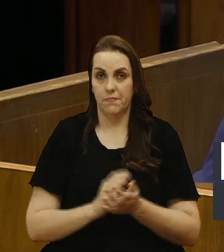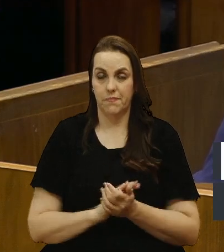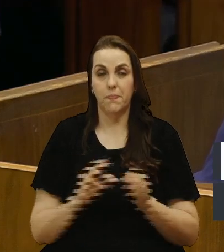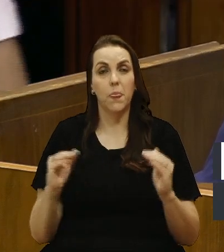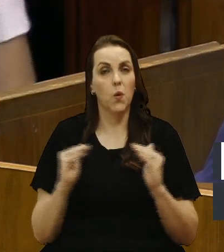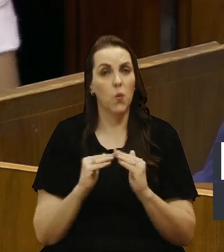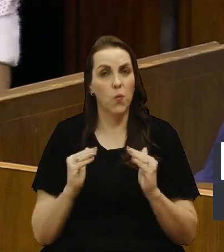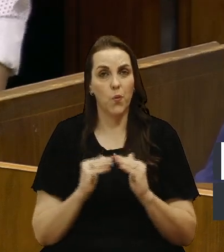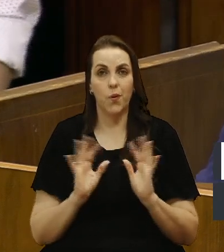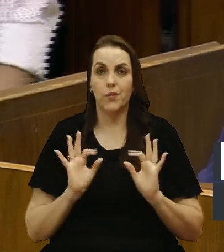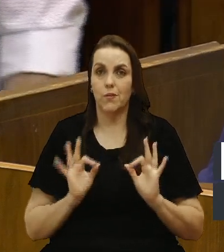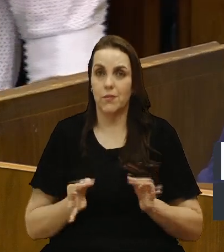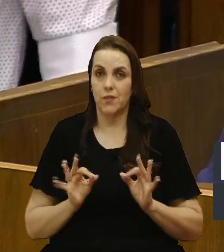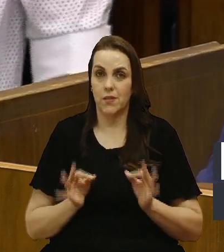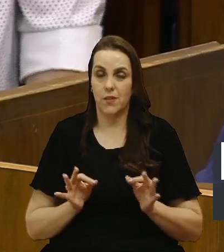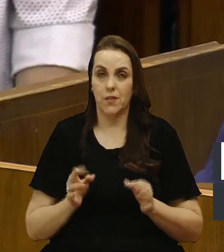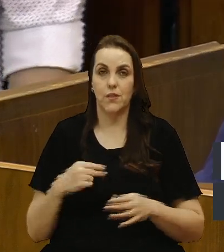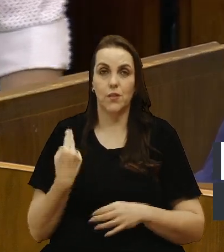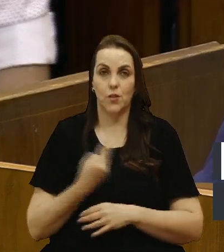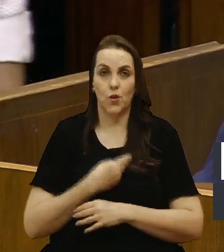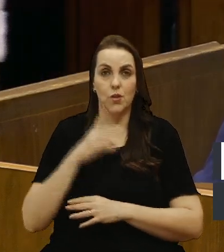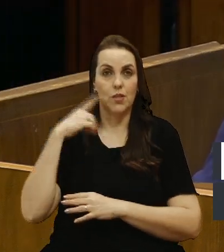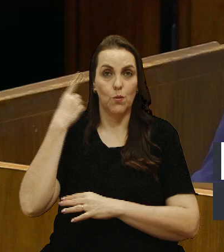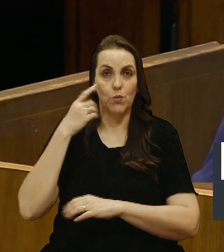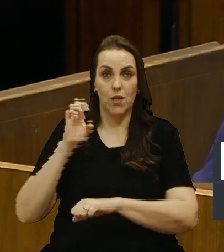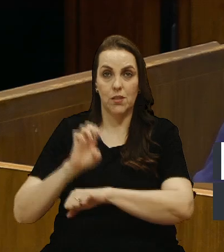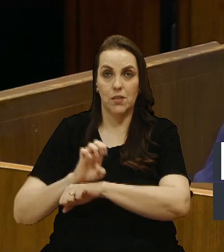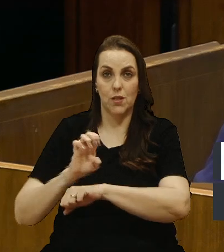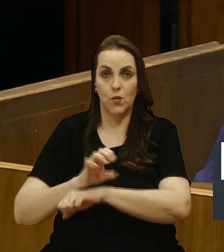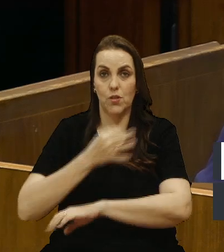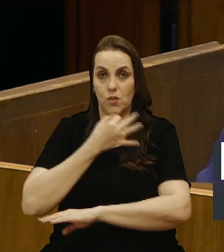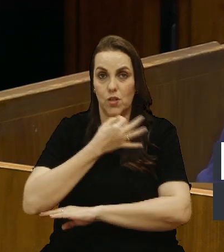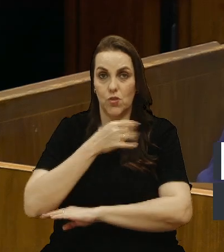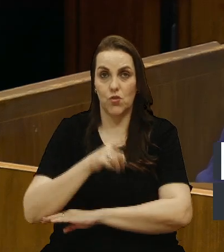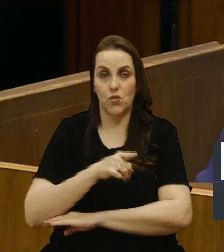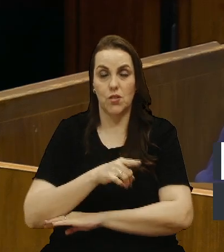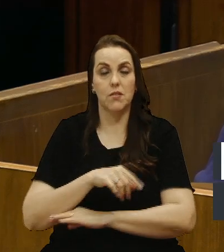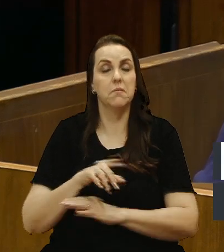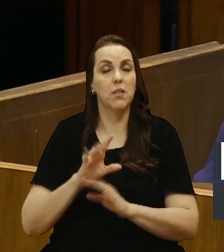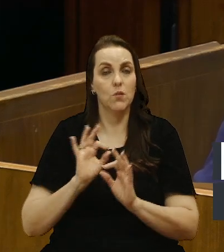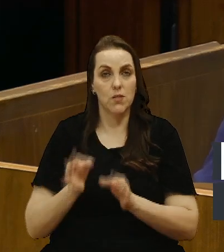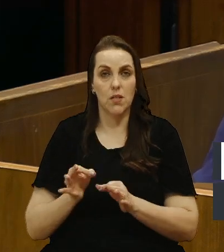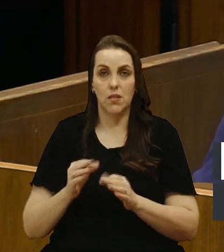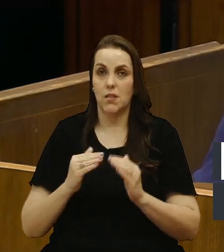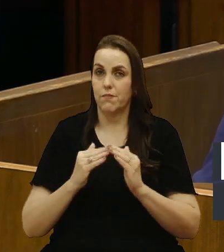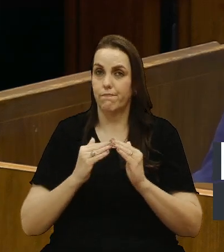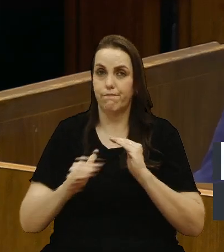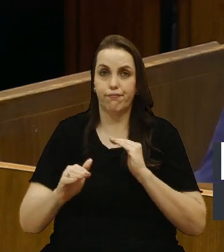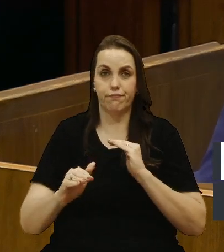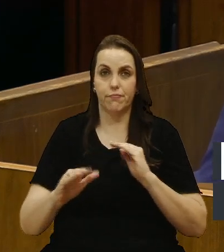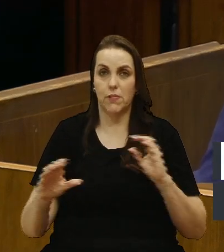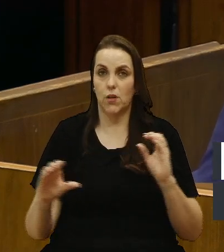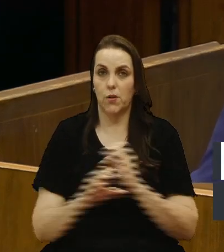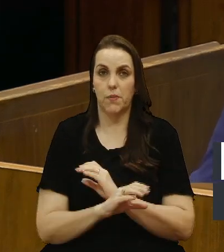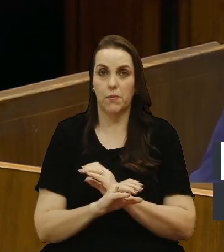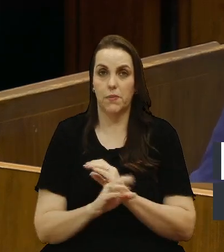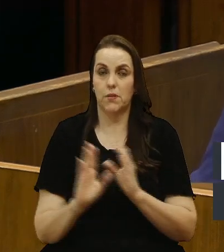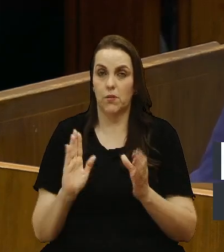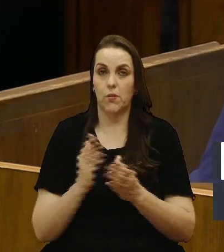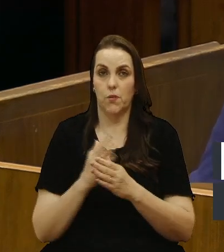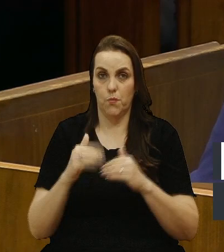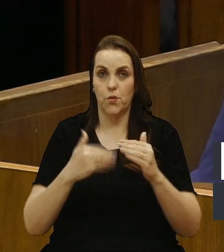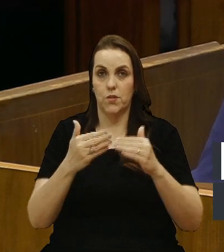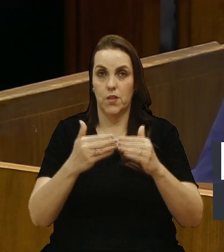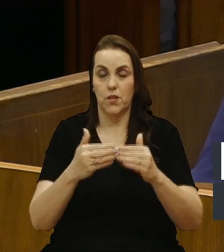tenho certeza que os nossos deputados estaduais de Caxias também serão totalmente contrários a esse processo,